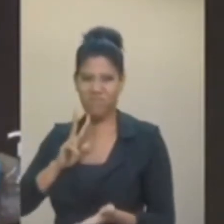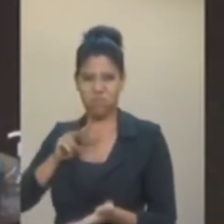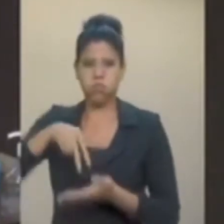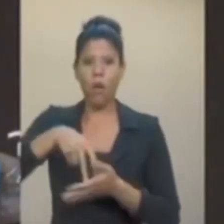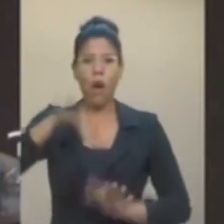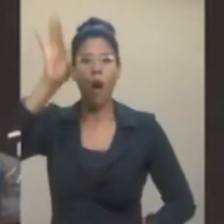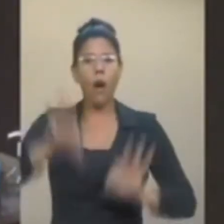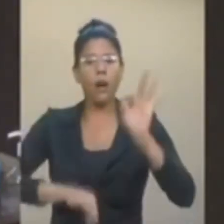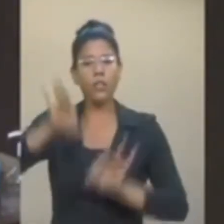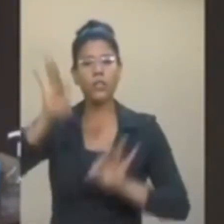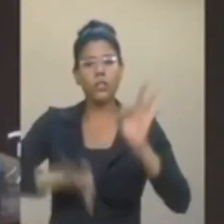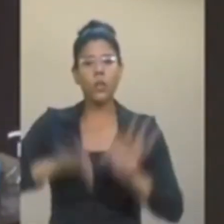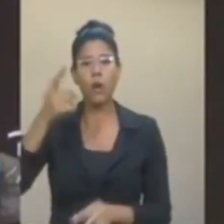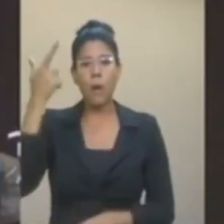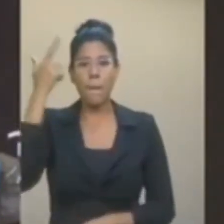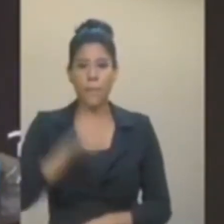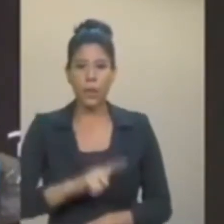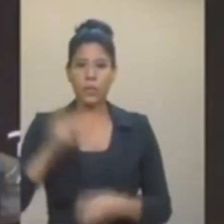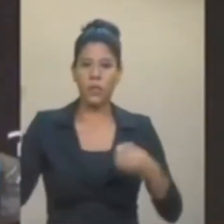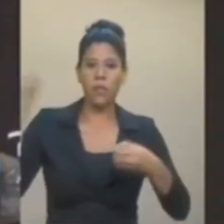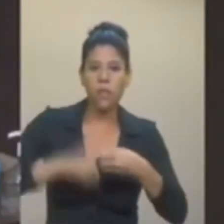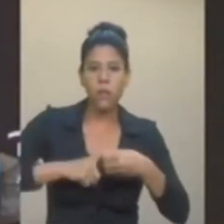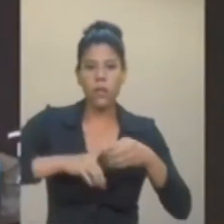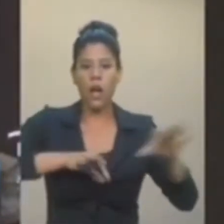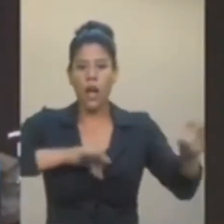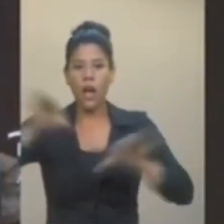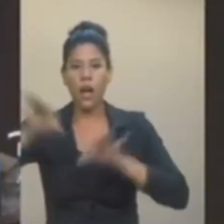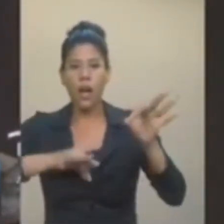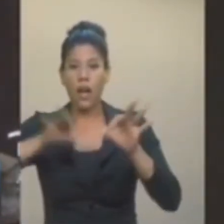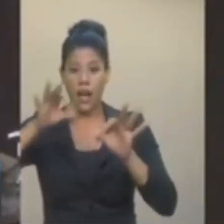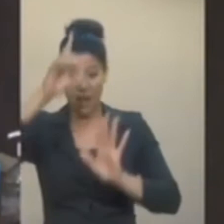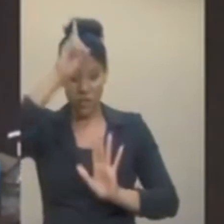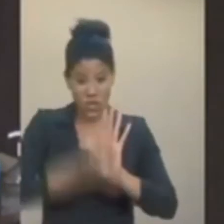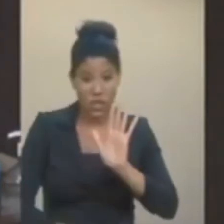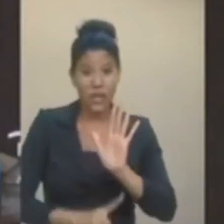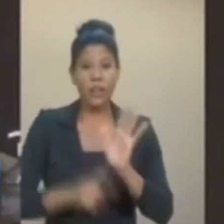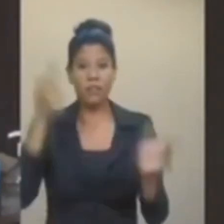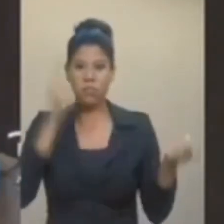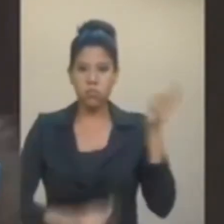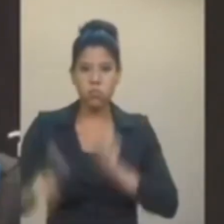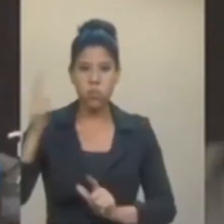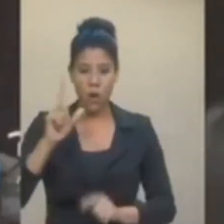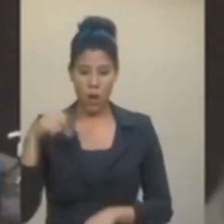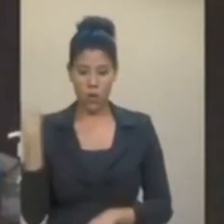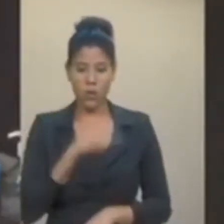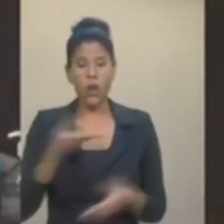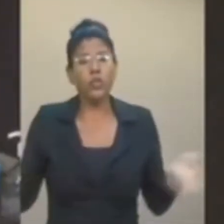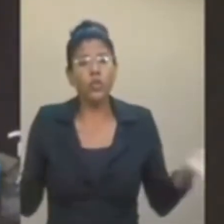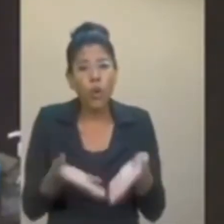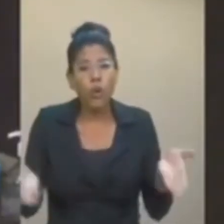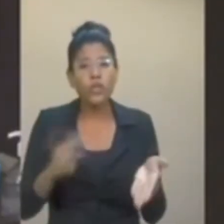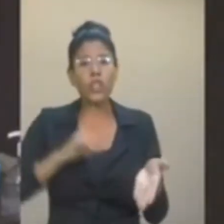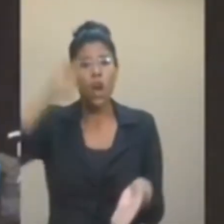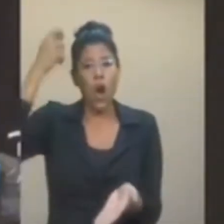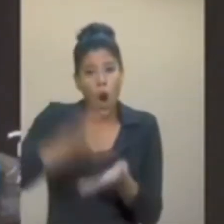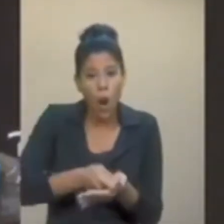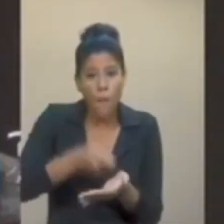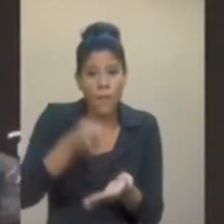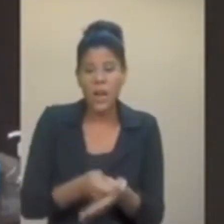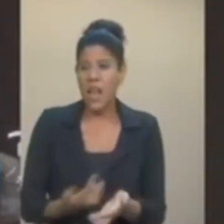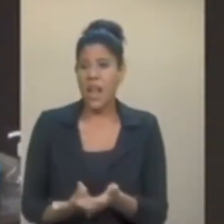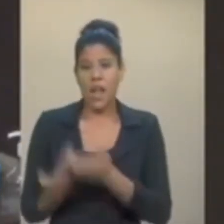anistia, redemocratização, direitos, nós temos a obrigação de hoje